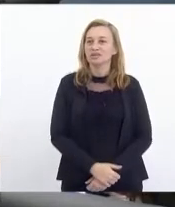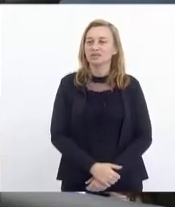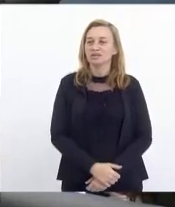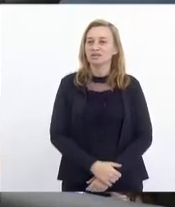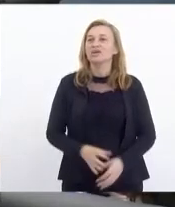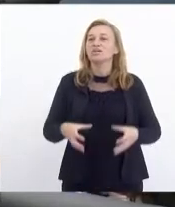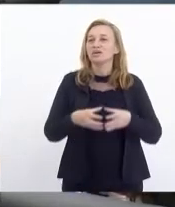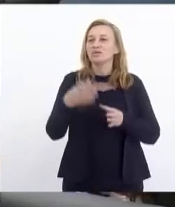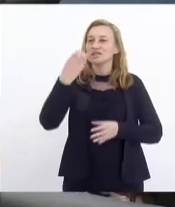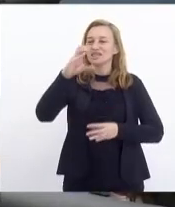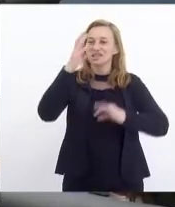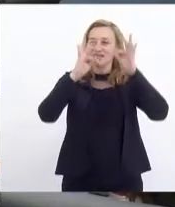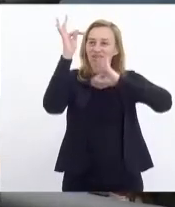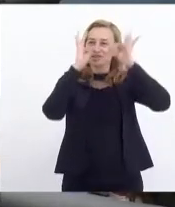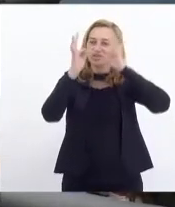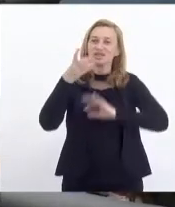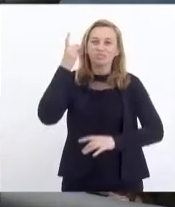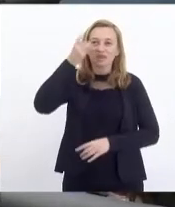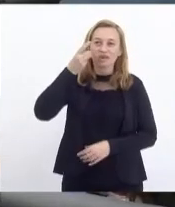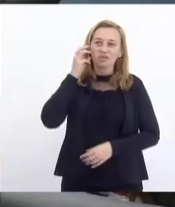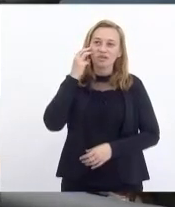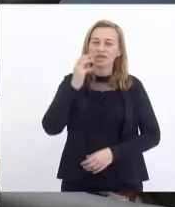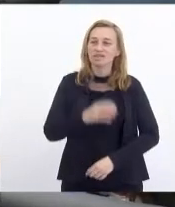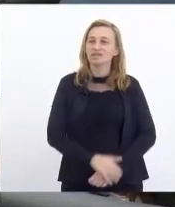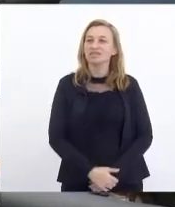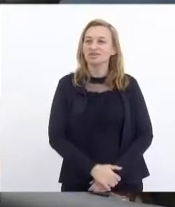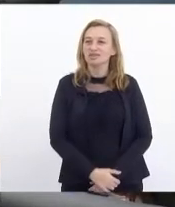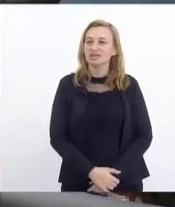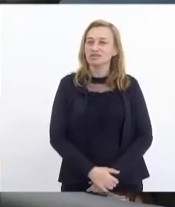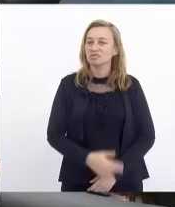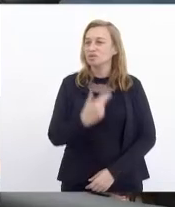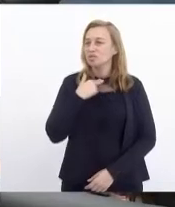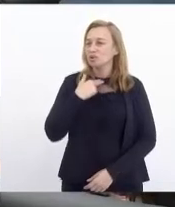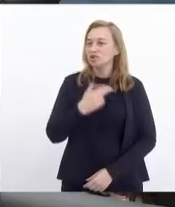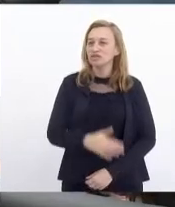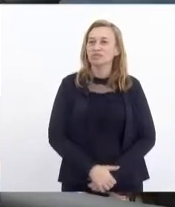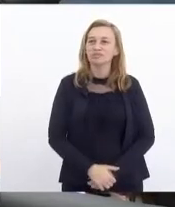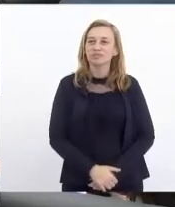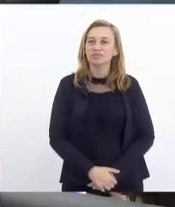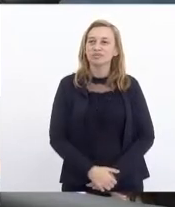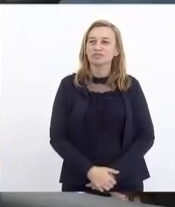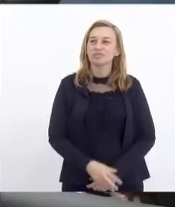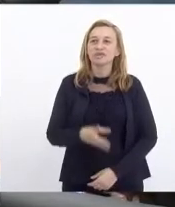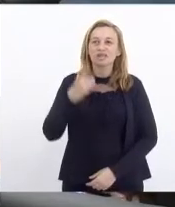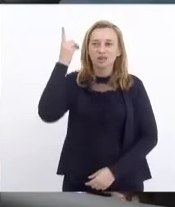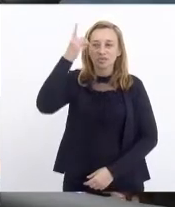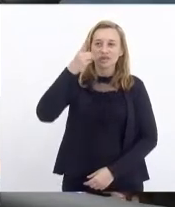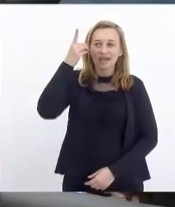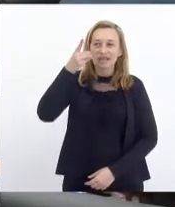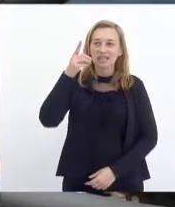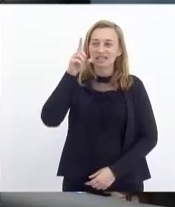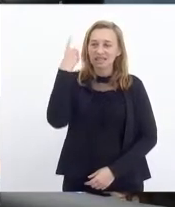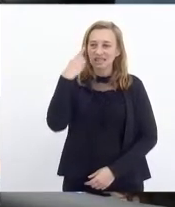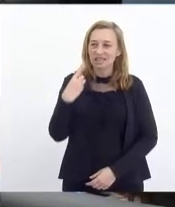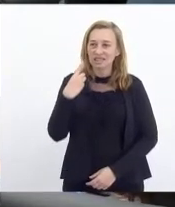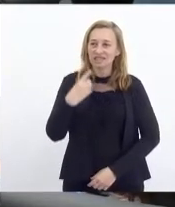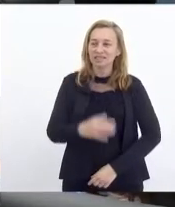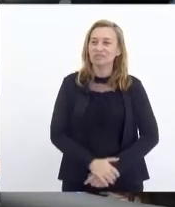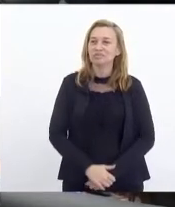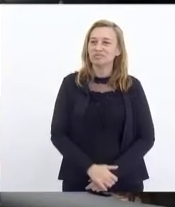Comissão de Ciência e Tecnologia, deputado Valdec Carneiro. Não pode. Deputada Dani Monteiro.